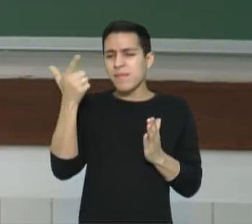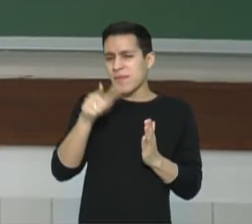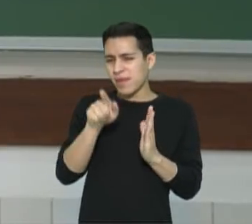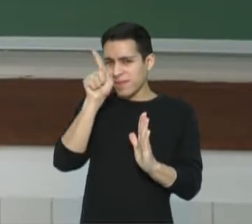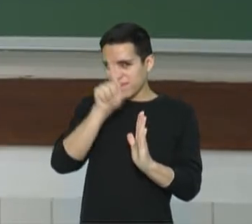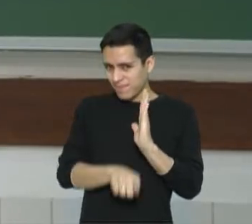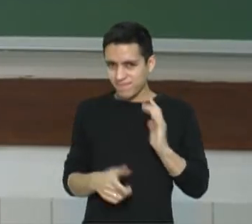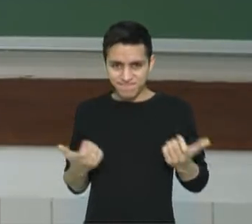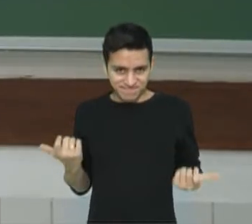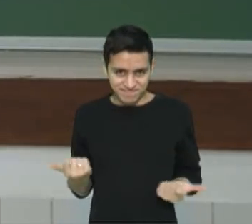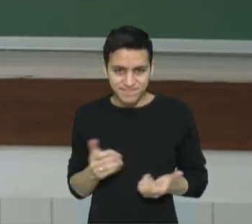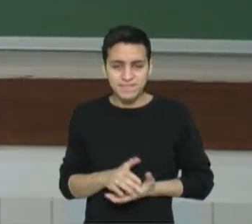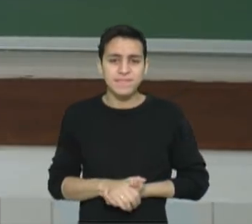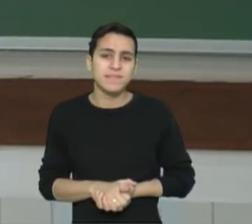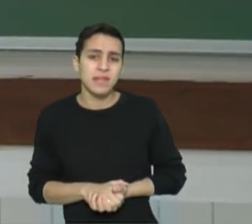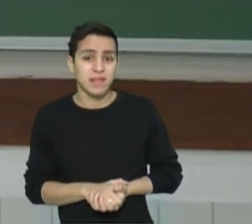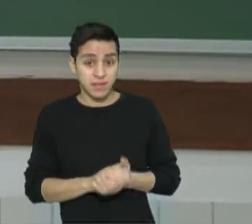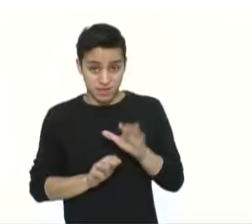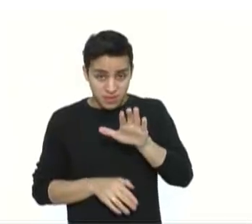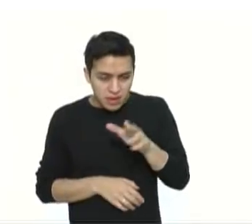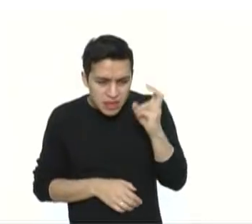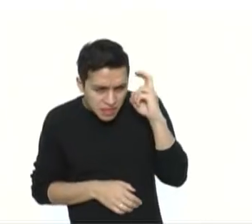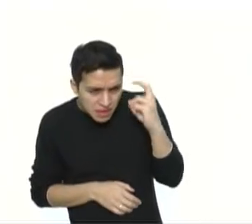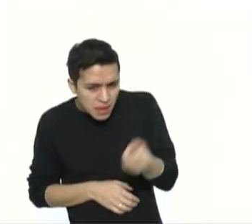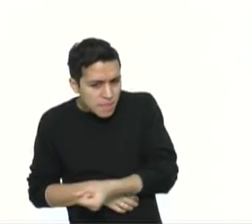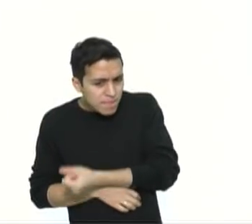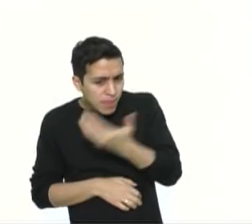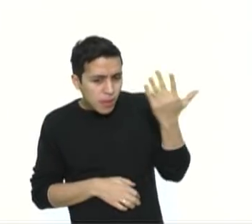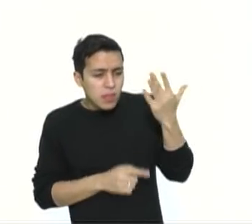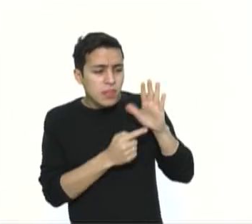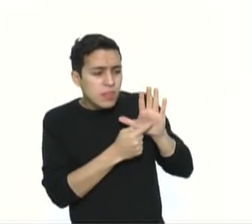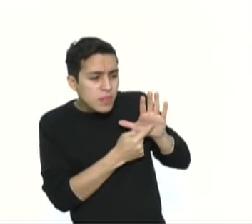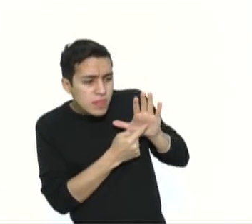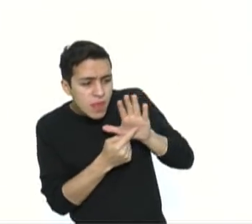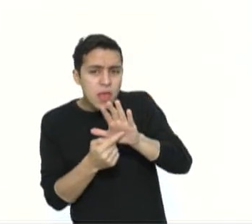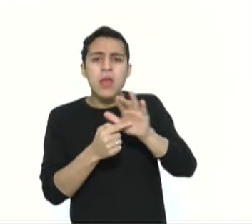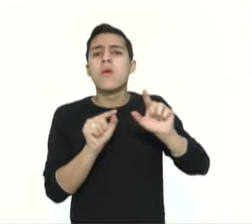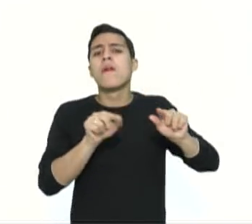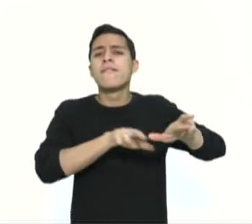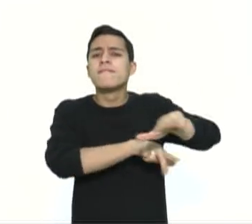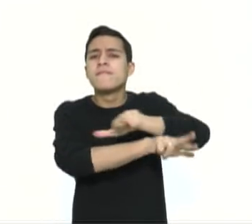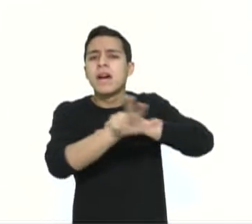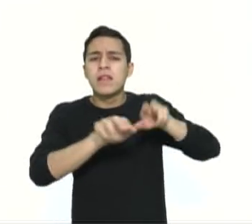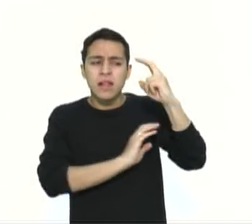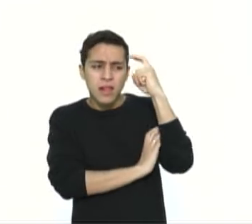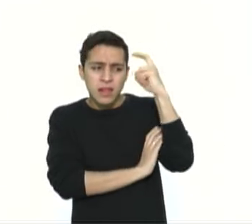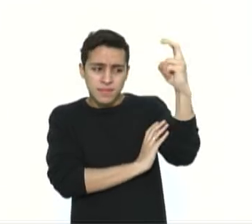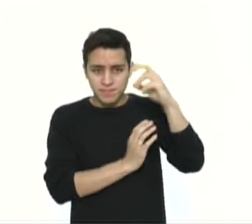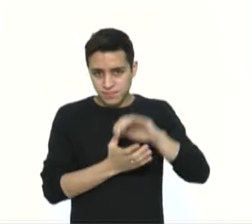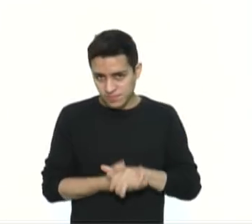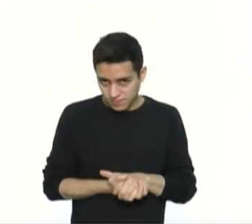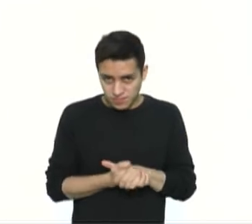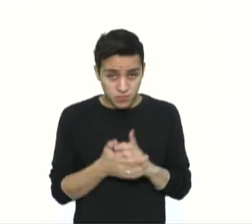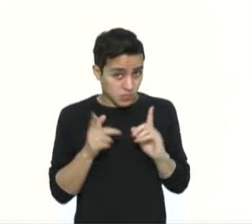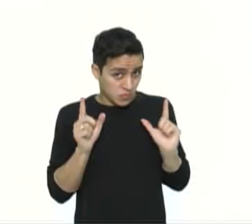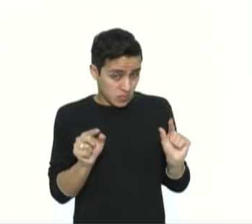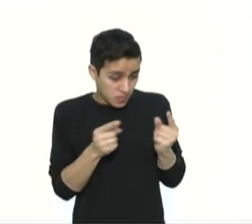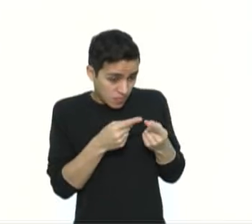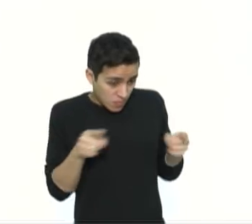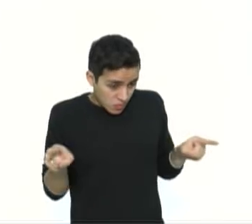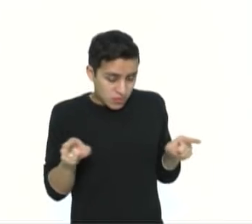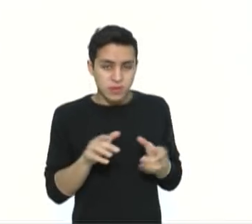quiz. Veja lá. As inteligências múltiplas demonstram que há variedades de inteligências, como a